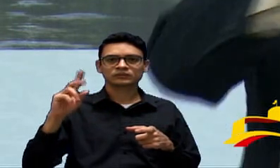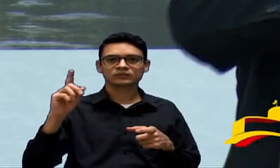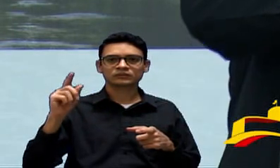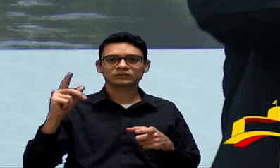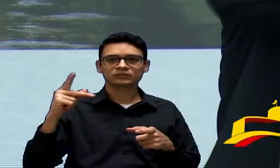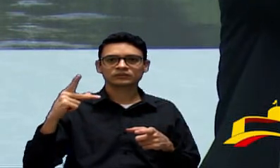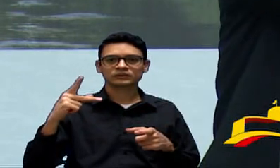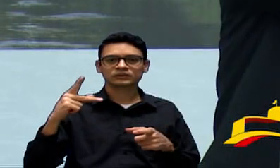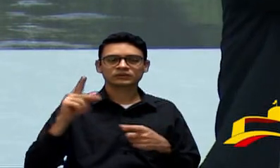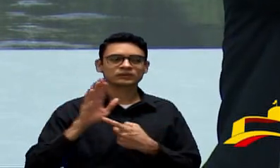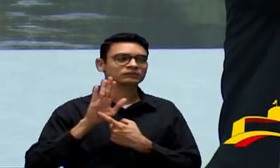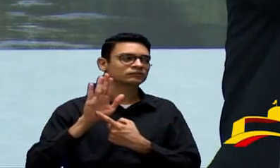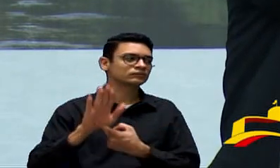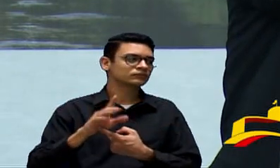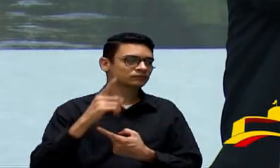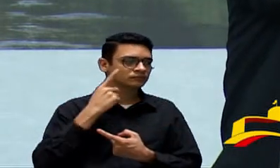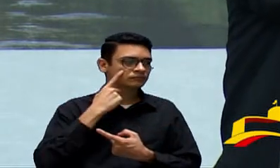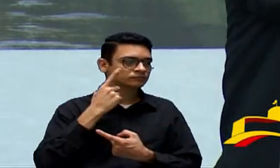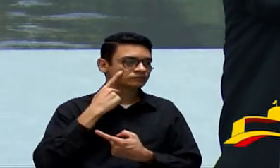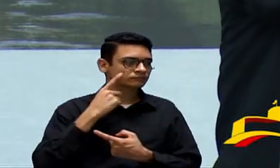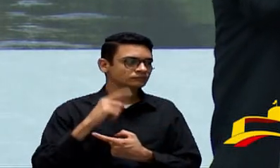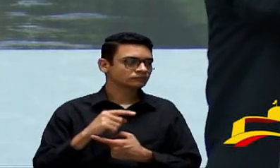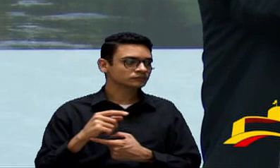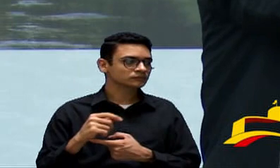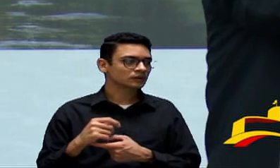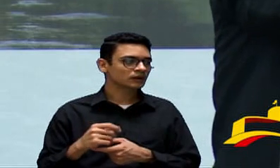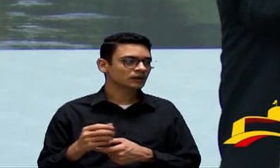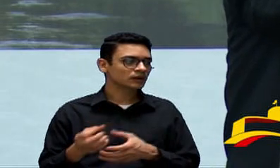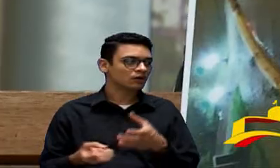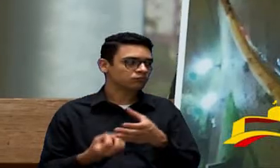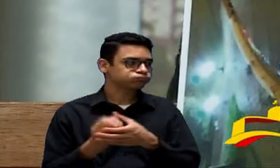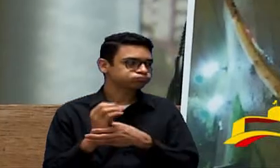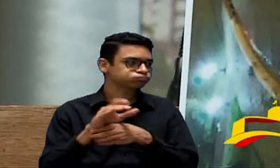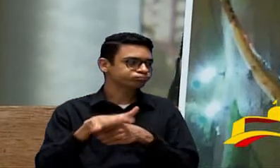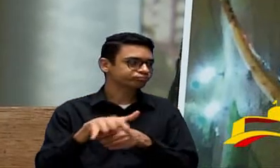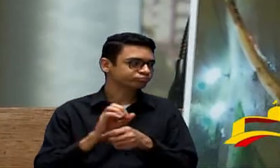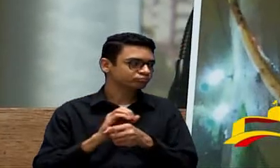o vazamento do bueiro.